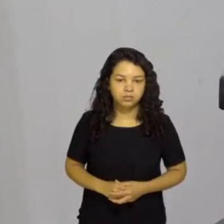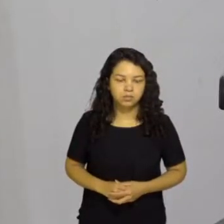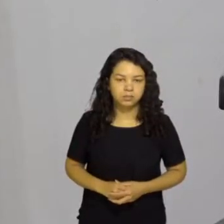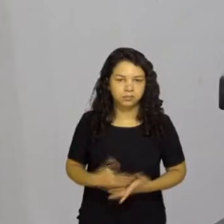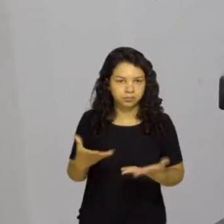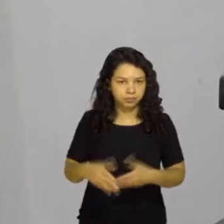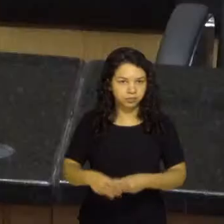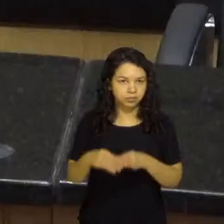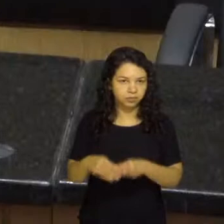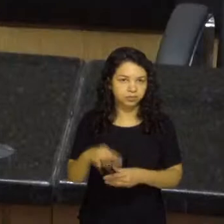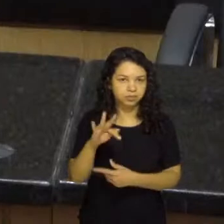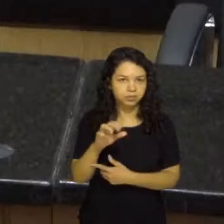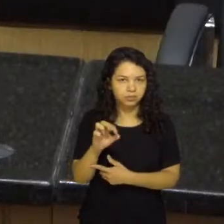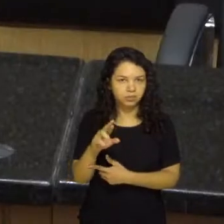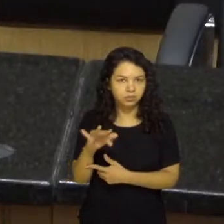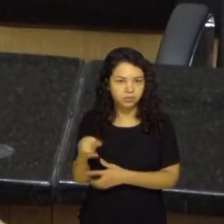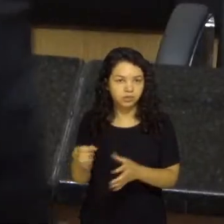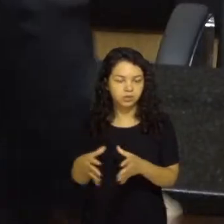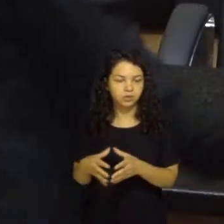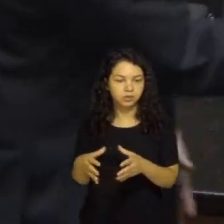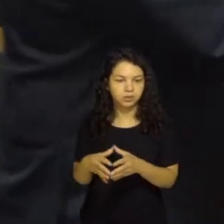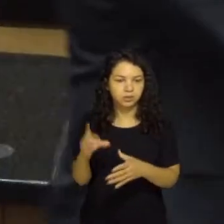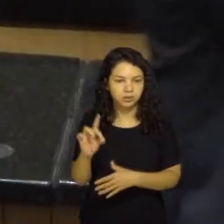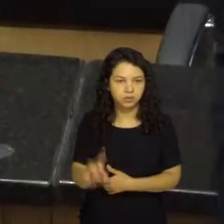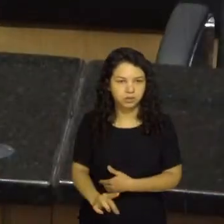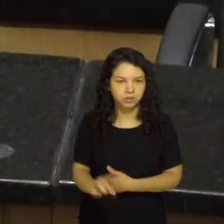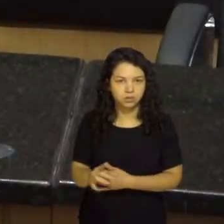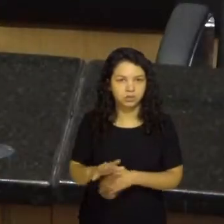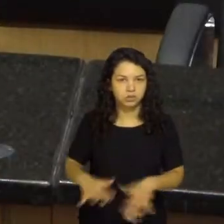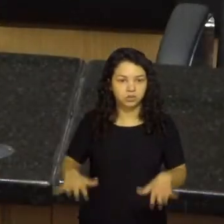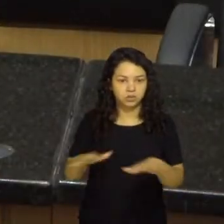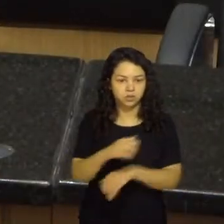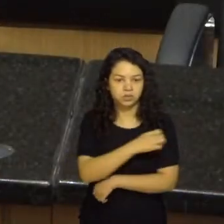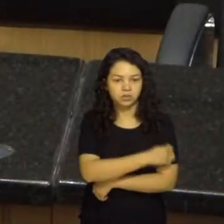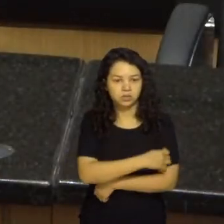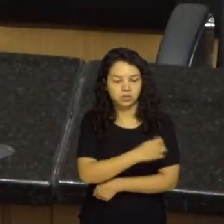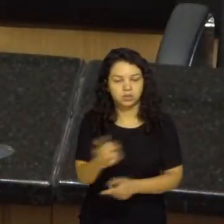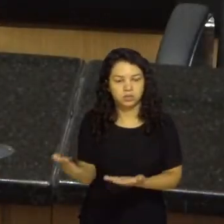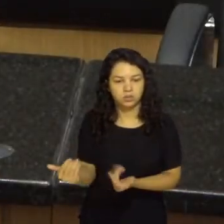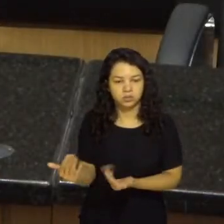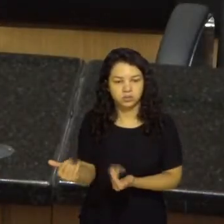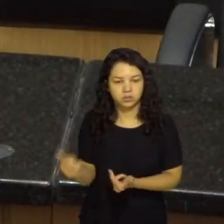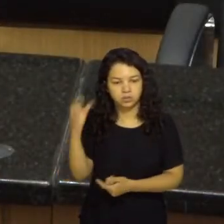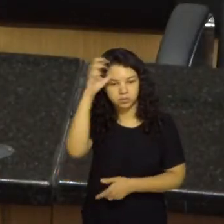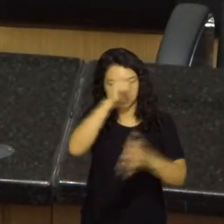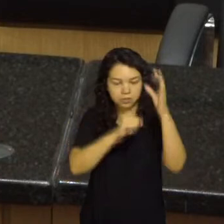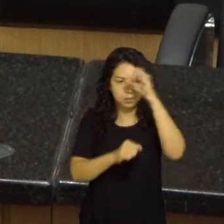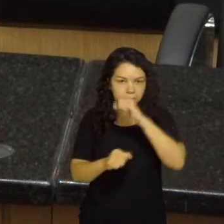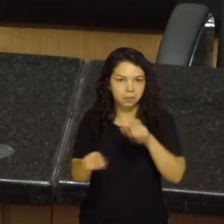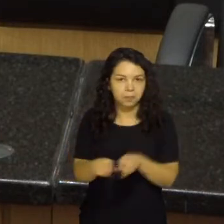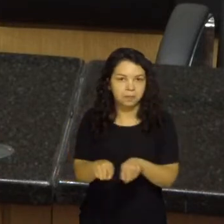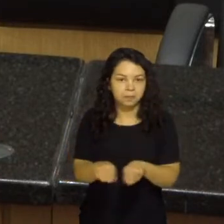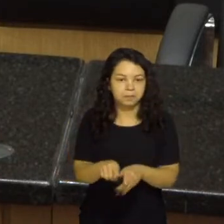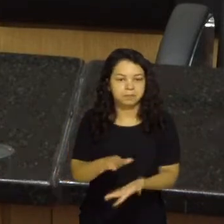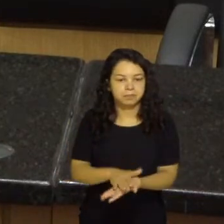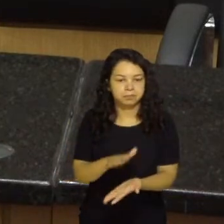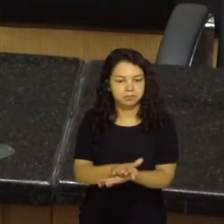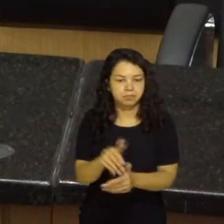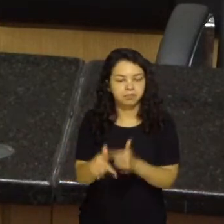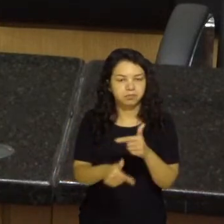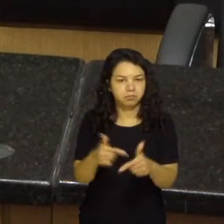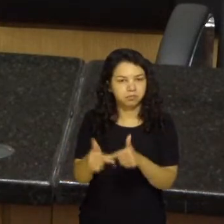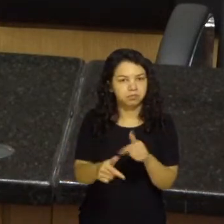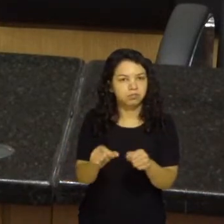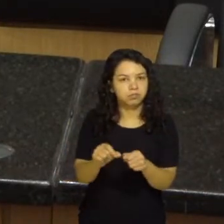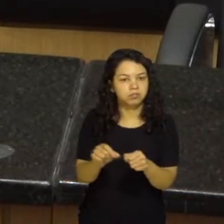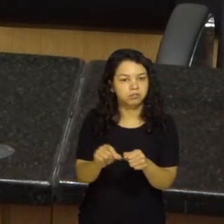cumprimentar o Floriano e toda a sua diretoria, todos os alunos, os jovens aprendizes. Primeiro, parabenizar o grande trabalho que vocês realizam no estado